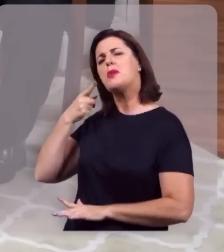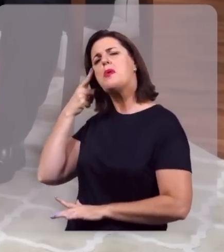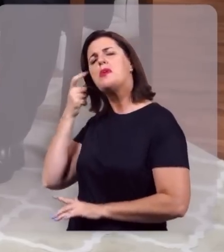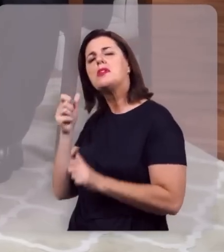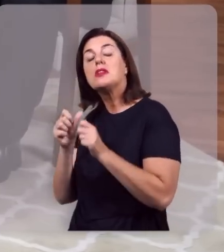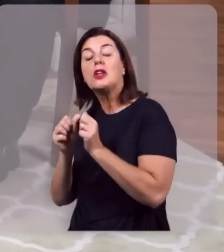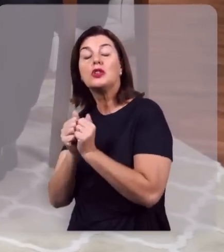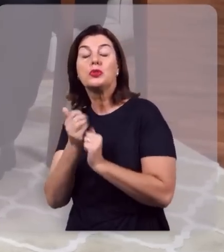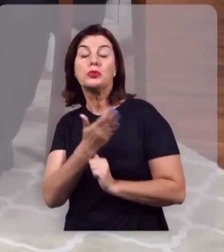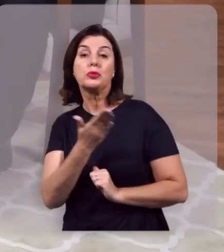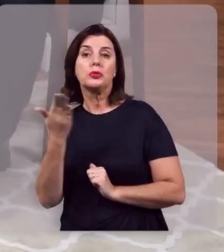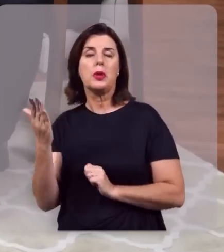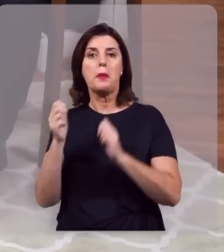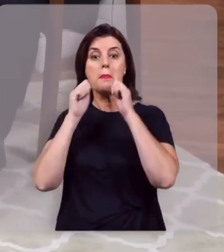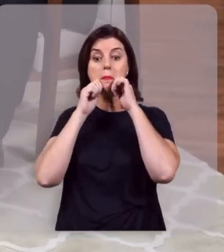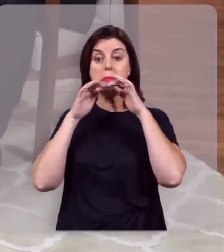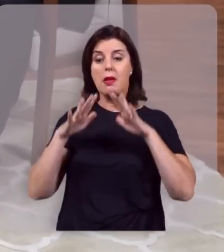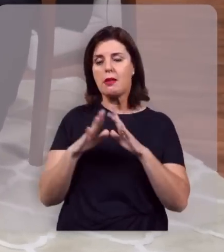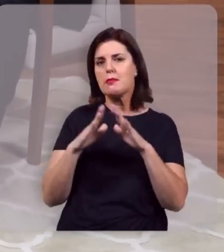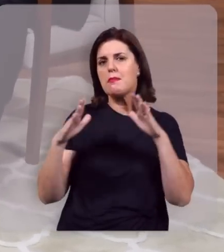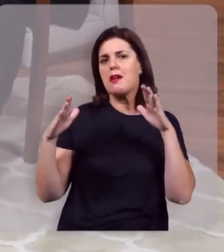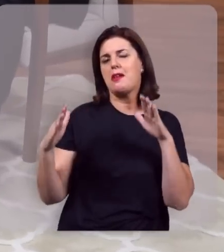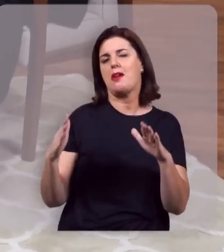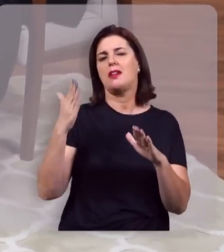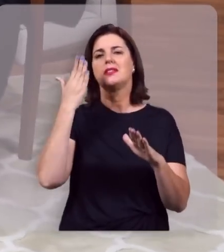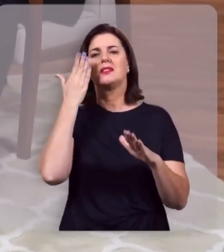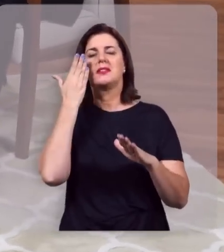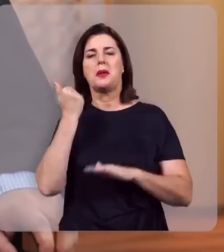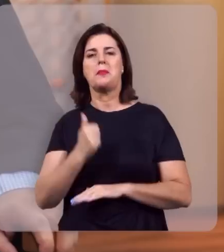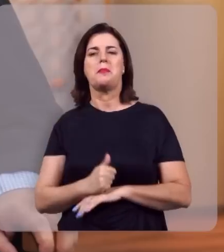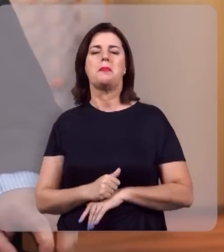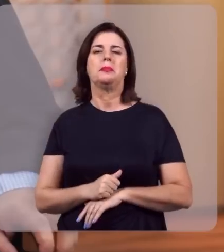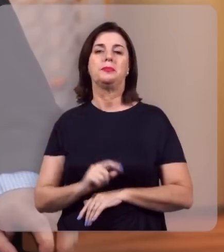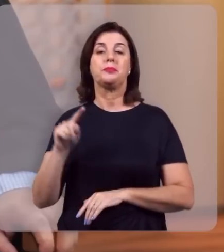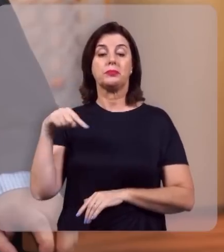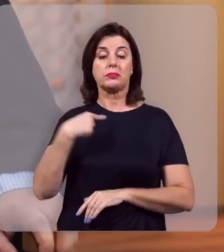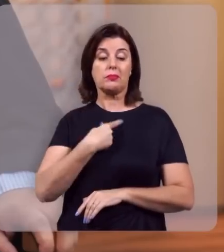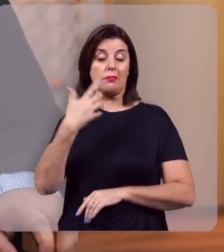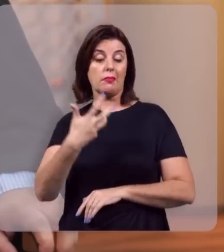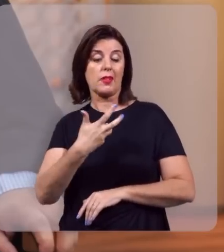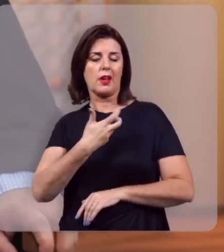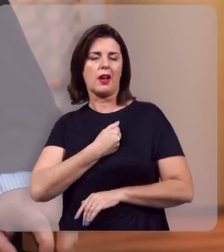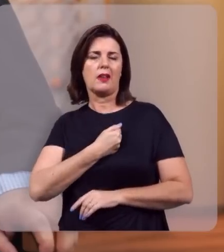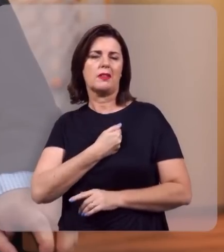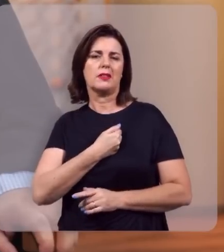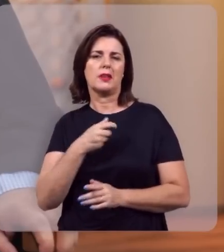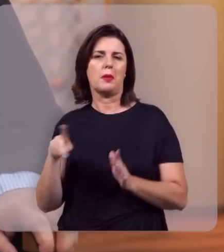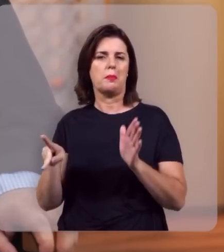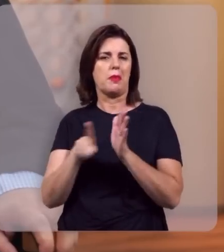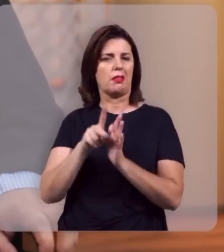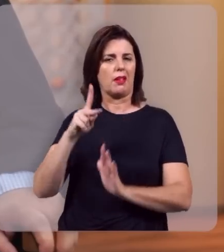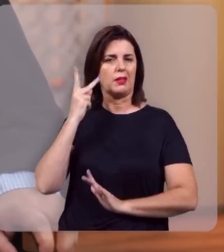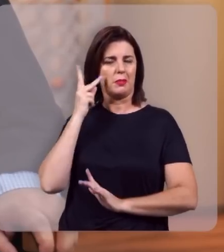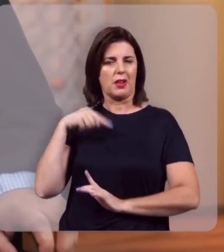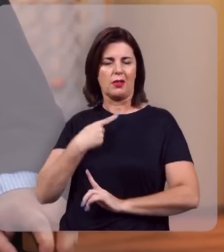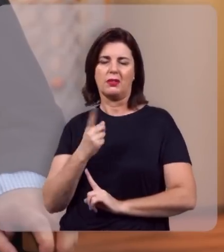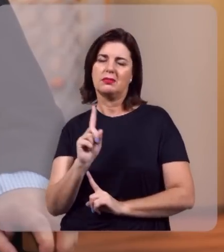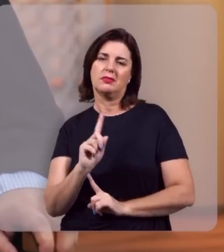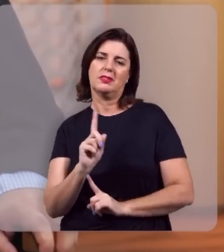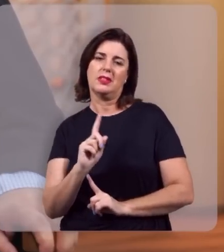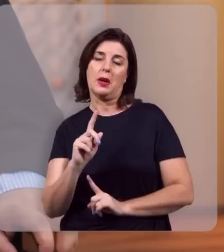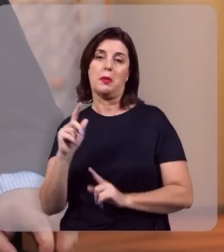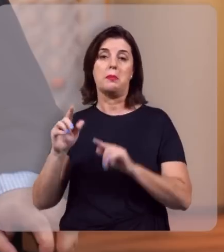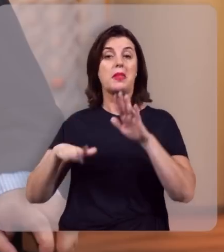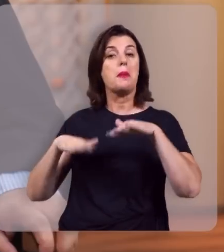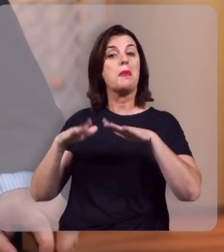com você e que bênção maior ainda é saber que a nossa salvação não depende de nós, mas depende de